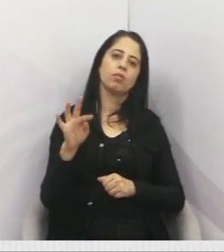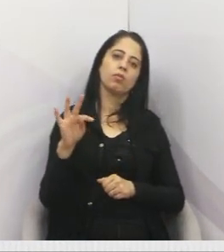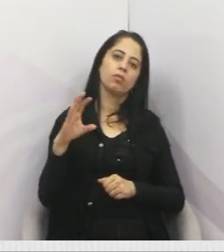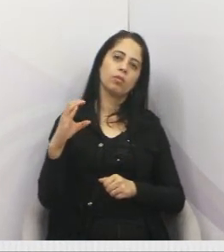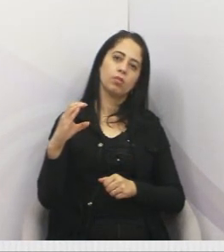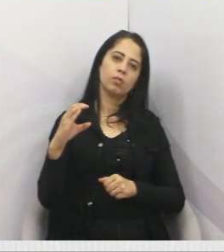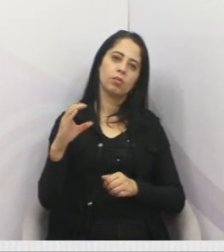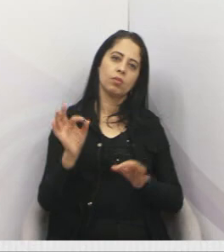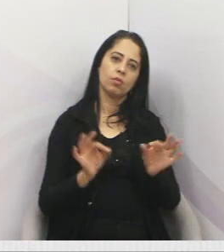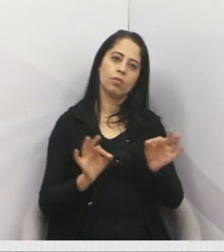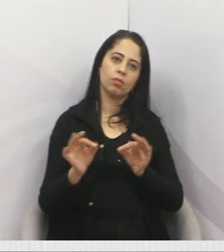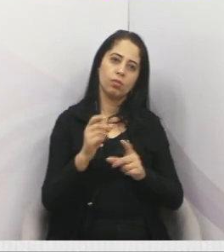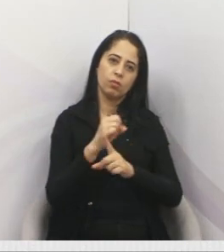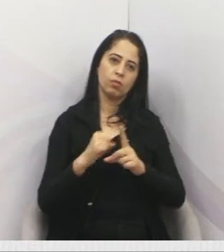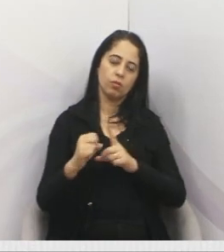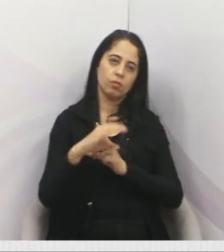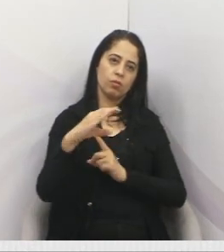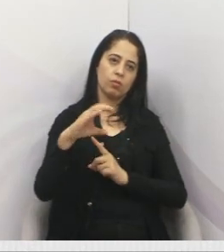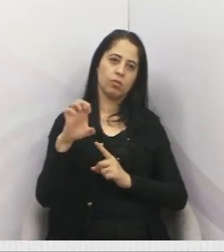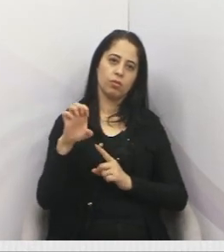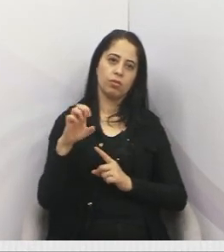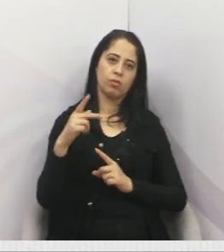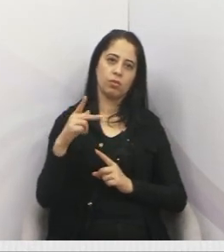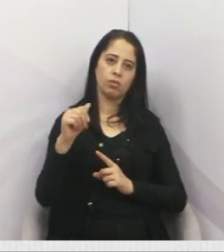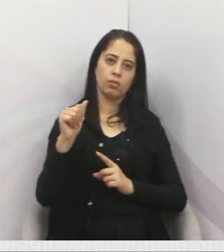e organização da sociedade civil, CEPAC.